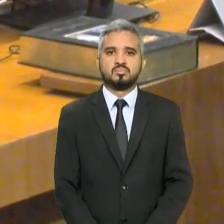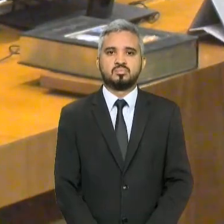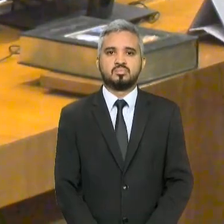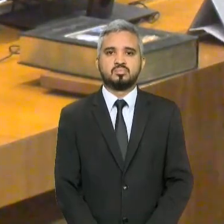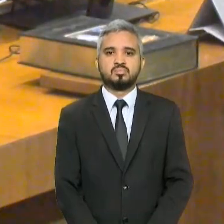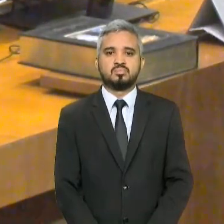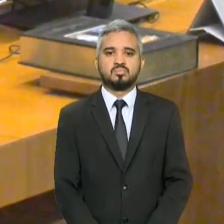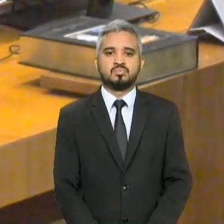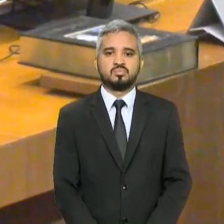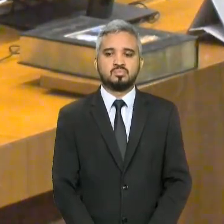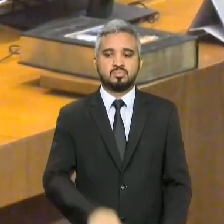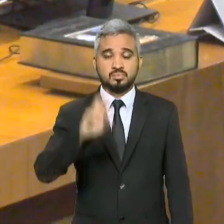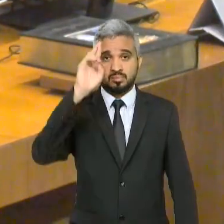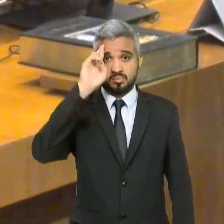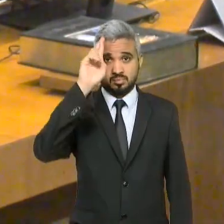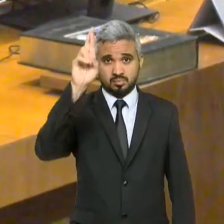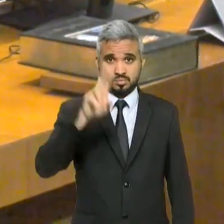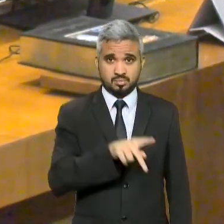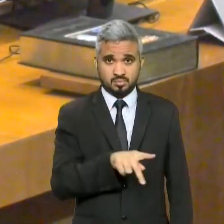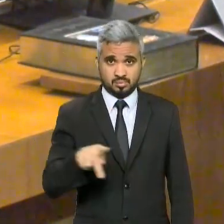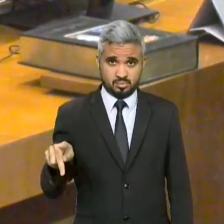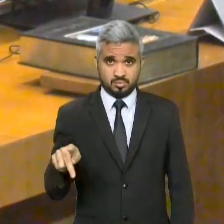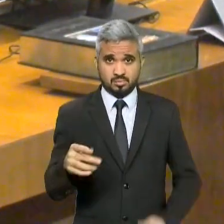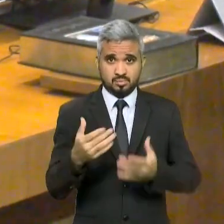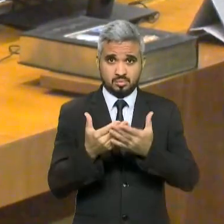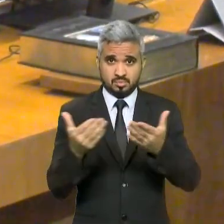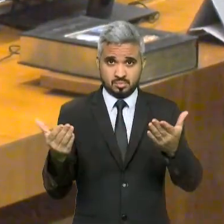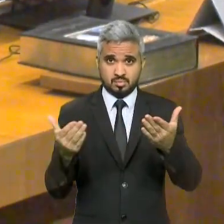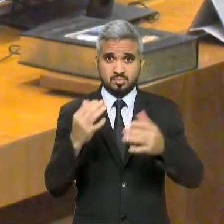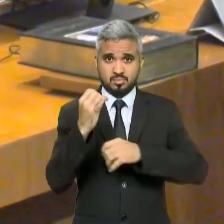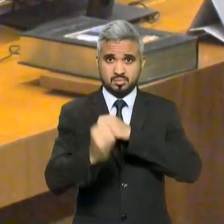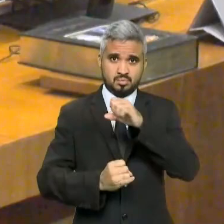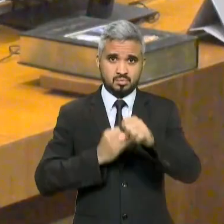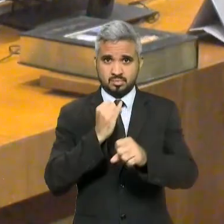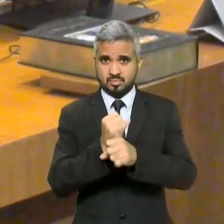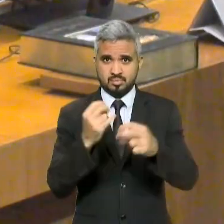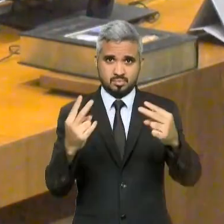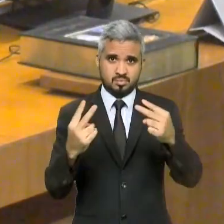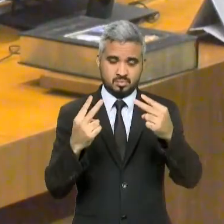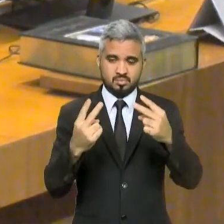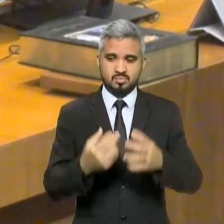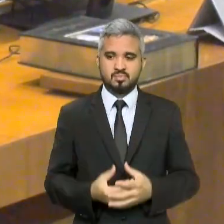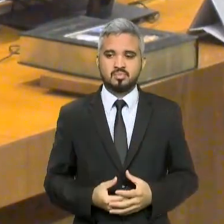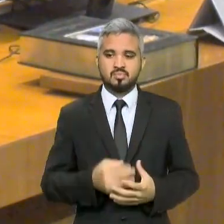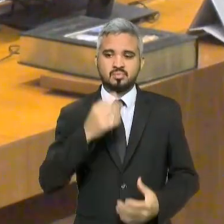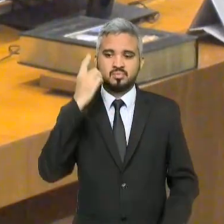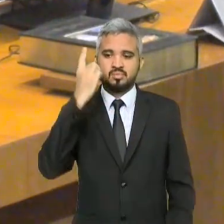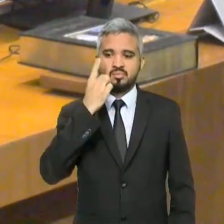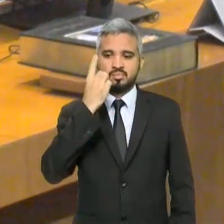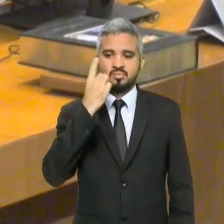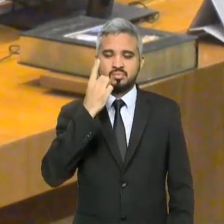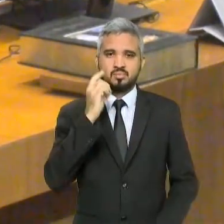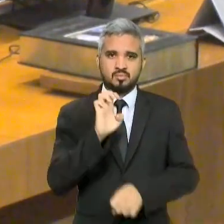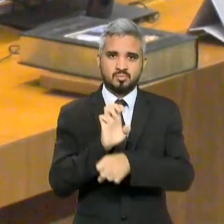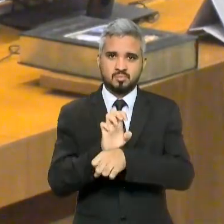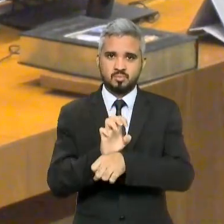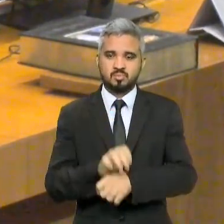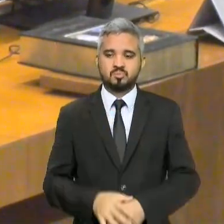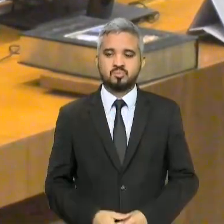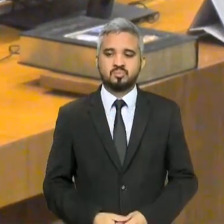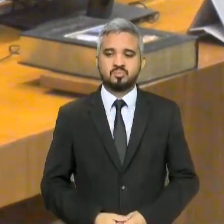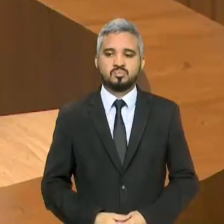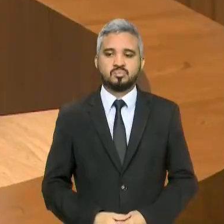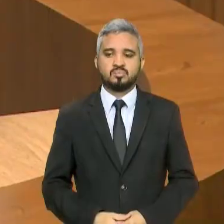Senhor presidente, galeria, internauta, colegas, deputados estaduais, e estou aqui mais uma